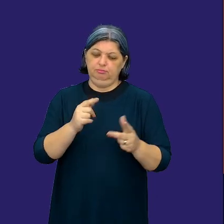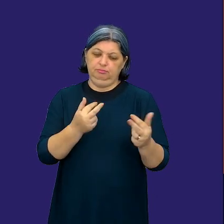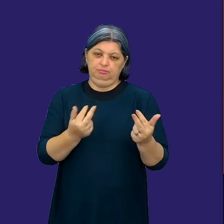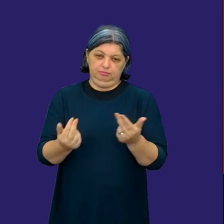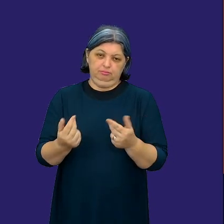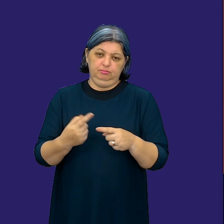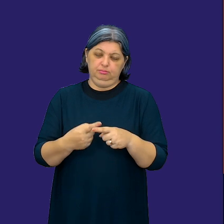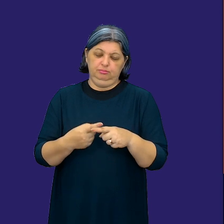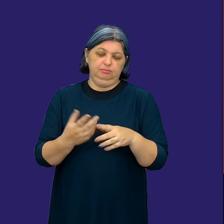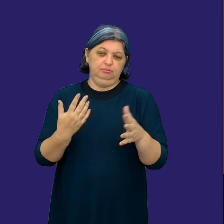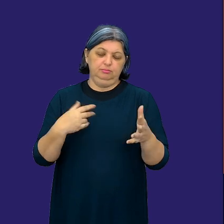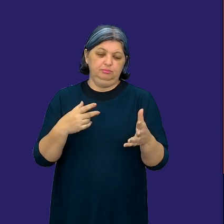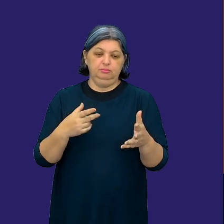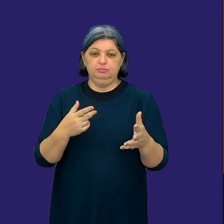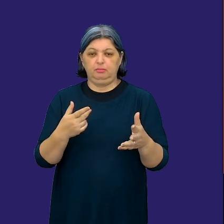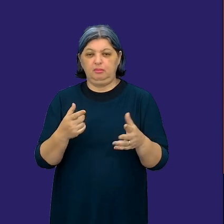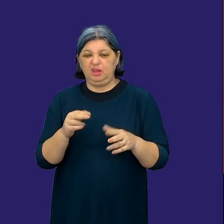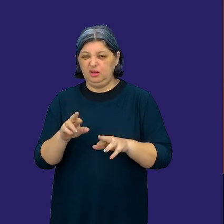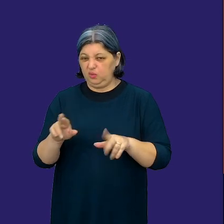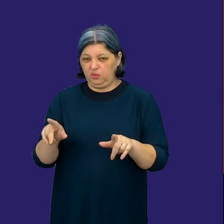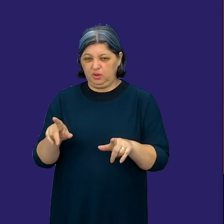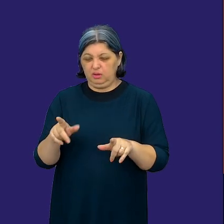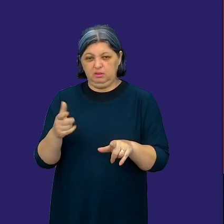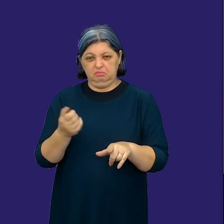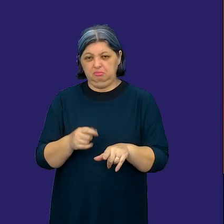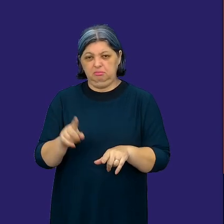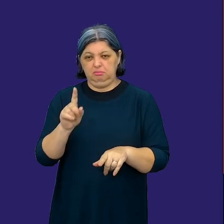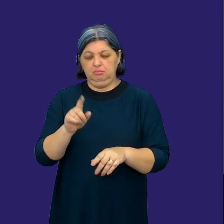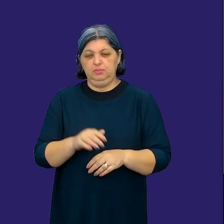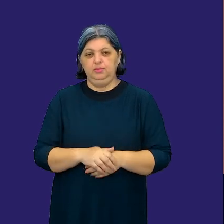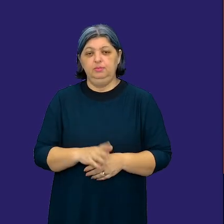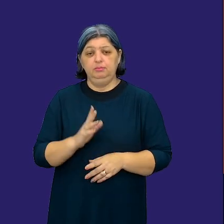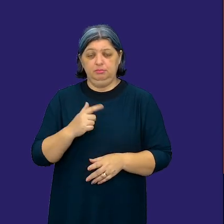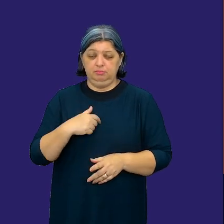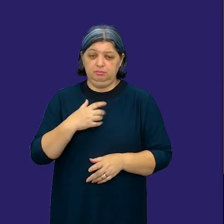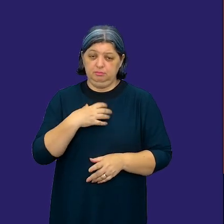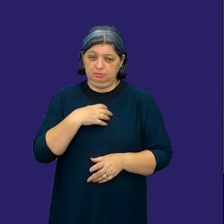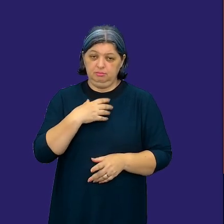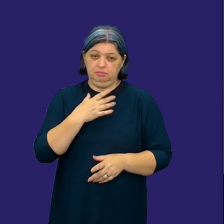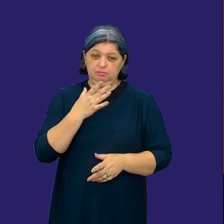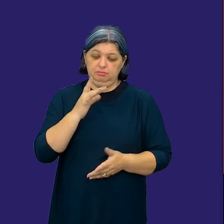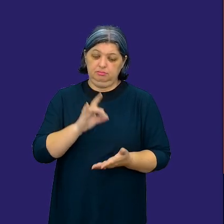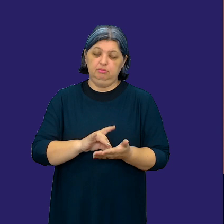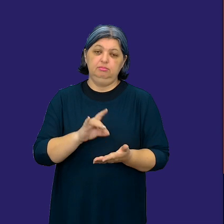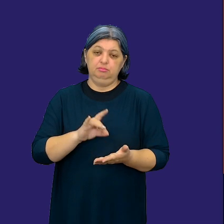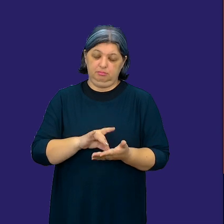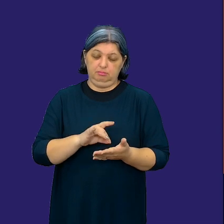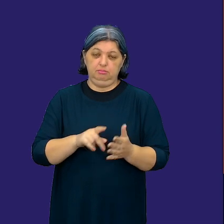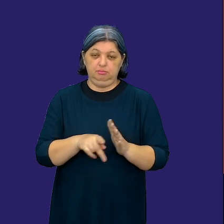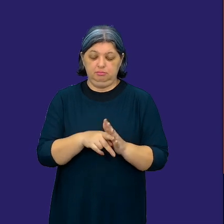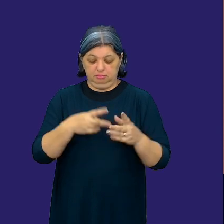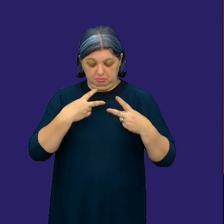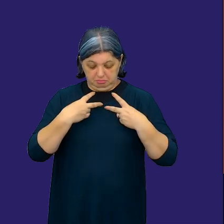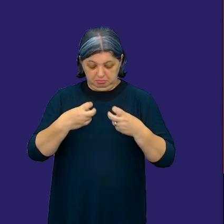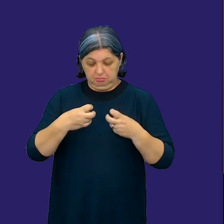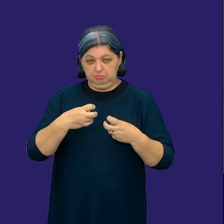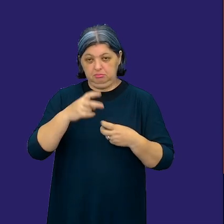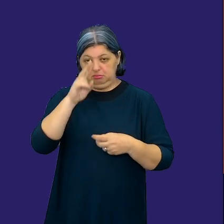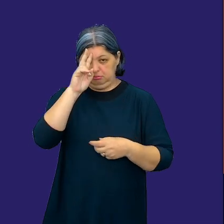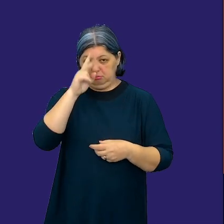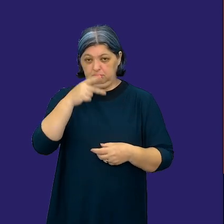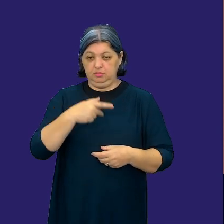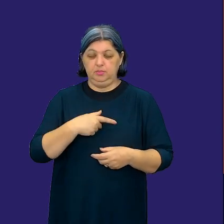haveria motivo para ser diferente mas que de forma muito honesta consigo mesmo consigo próprio